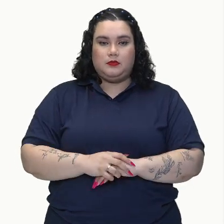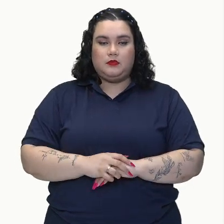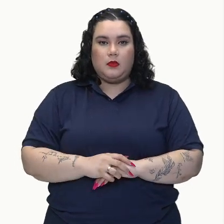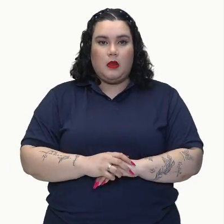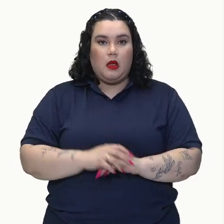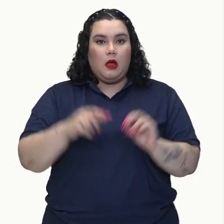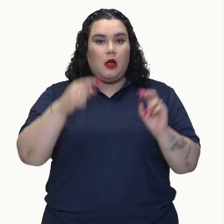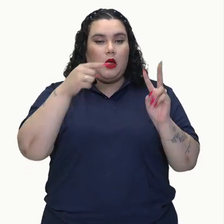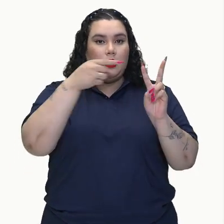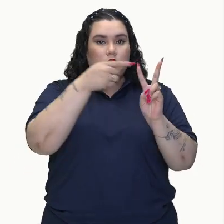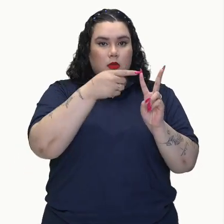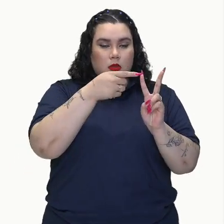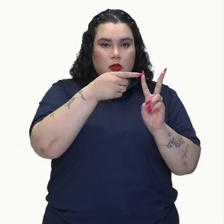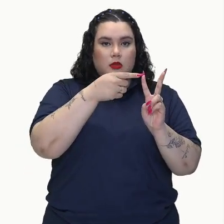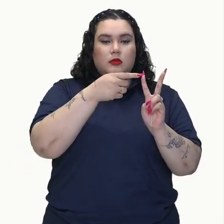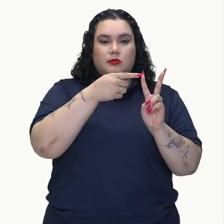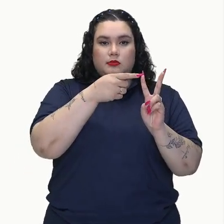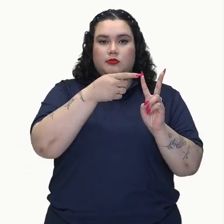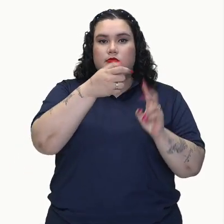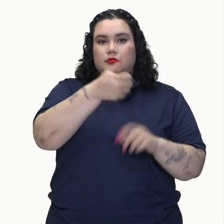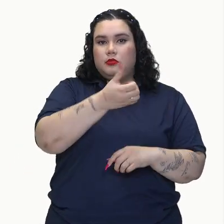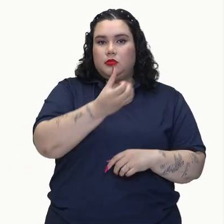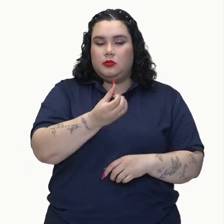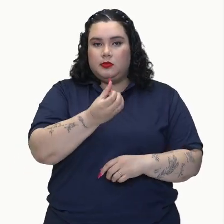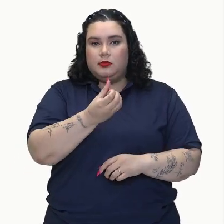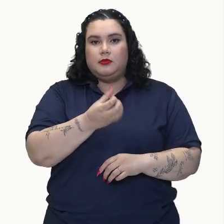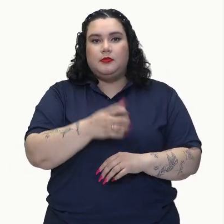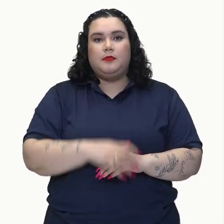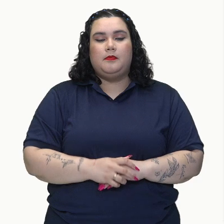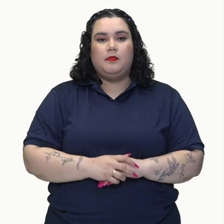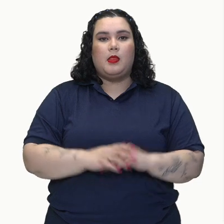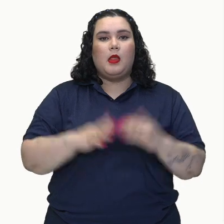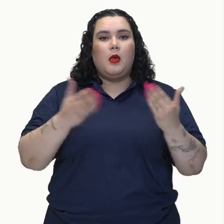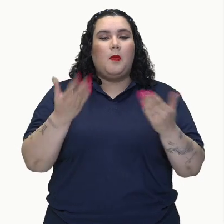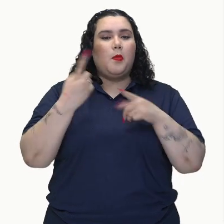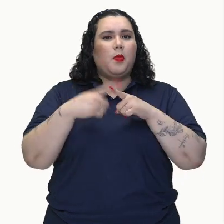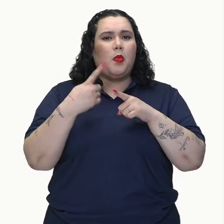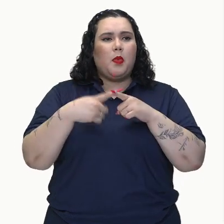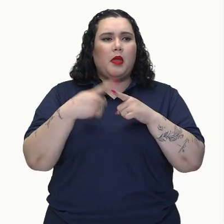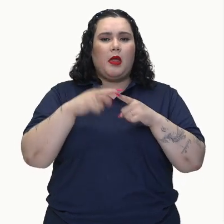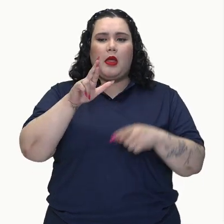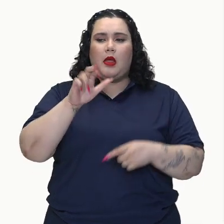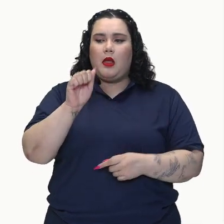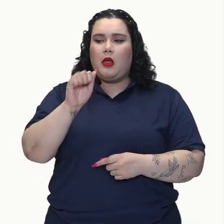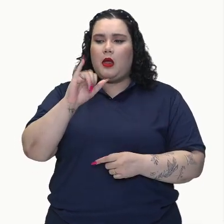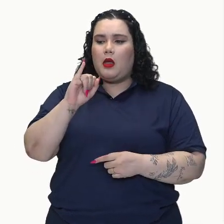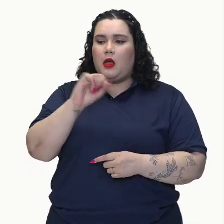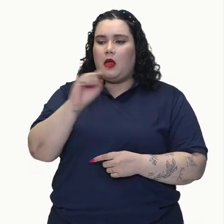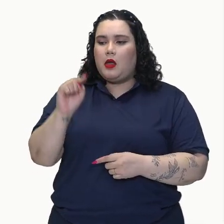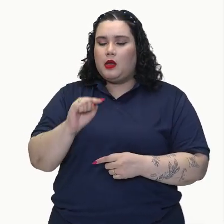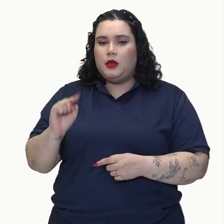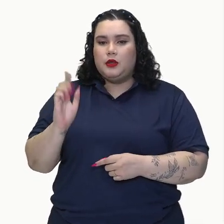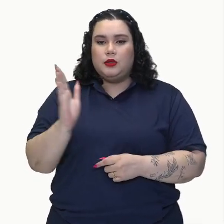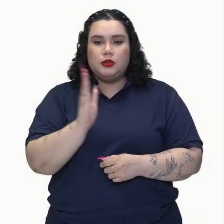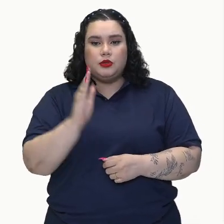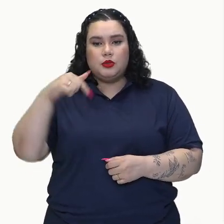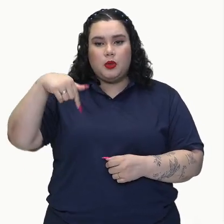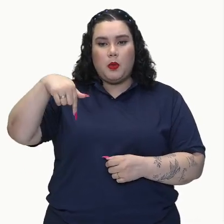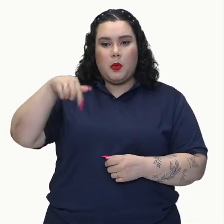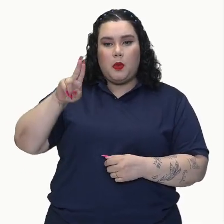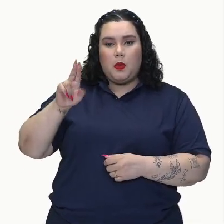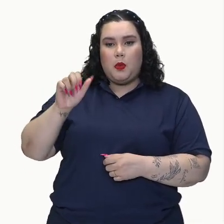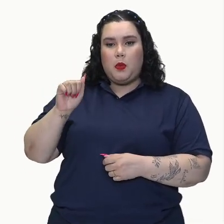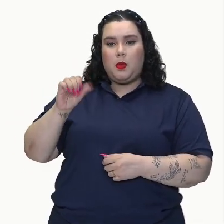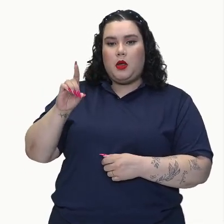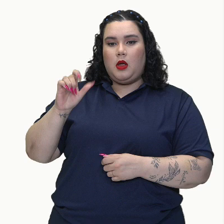raiz quadrada... Professor, por que é raiz quadrada mesmo? Porque aqui, ó, quando não aparece, o índice é 2.